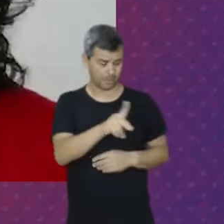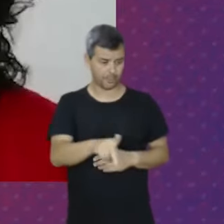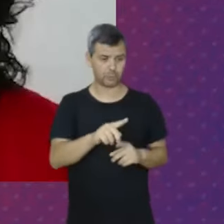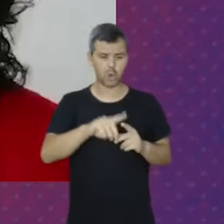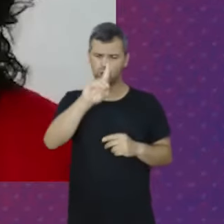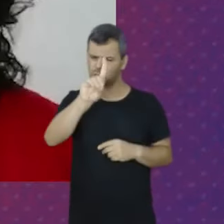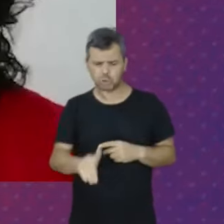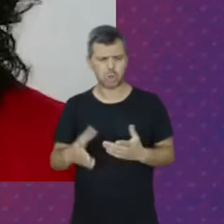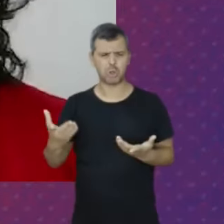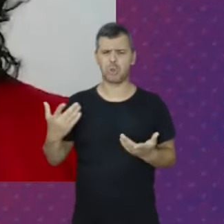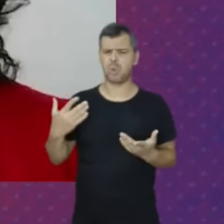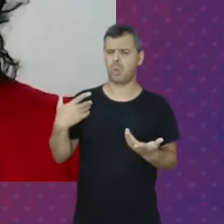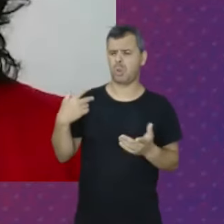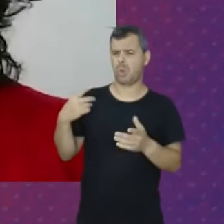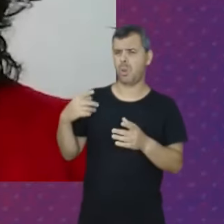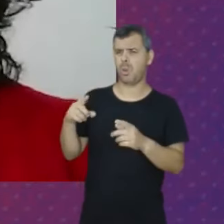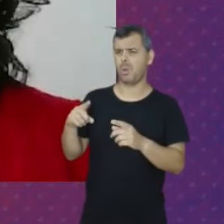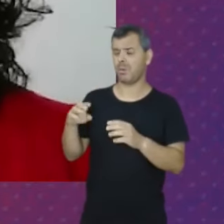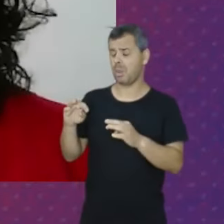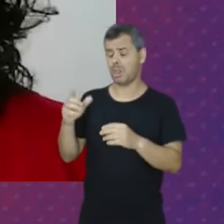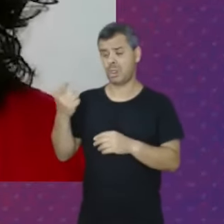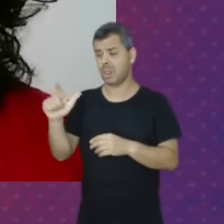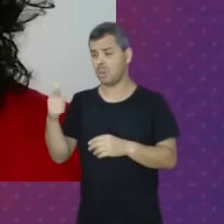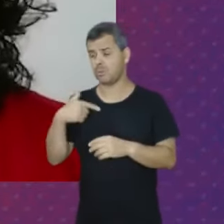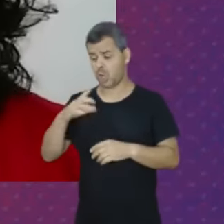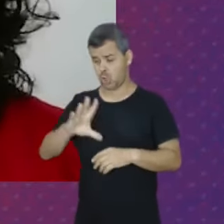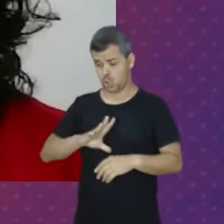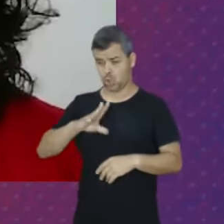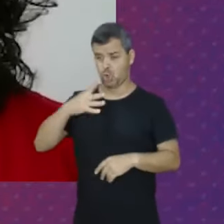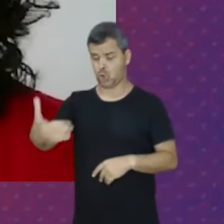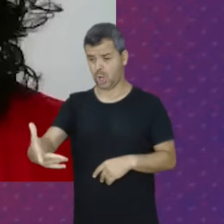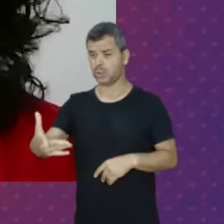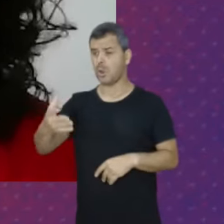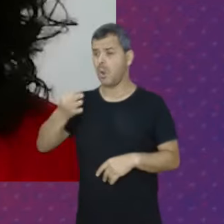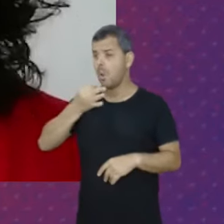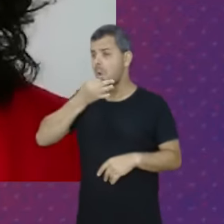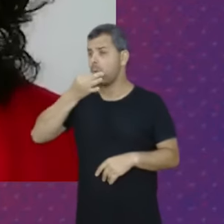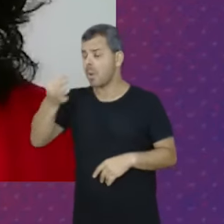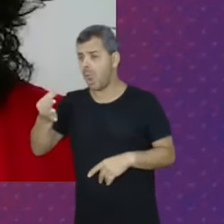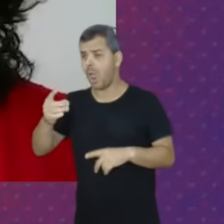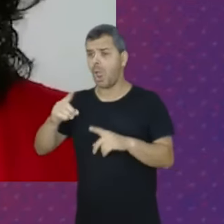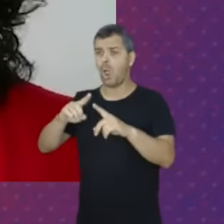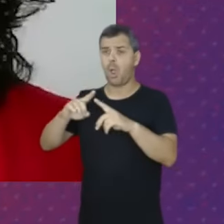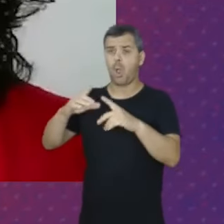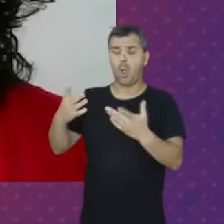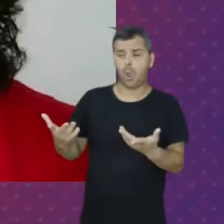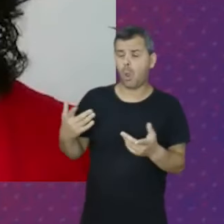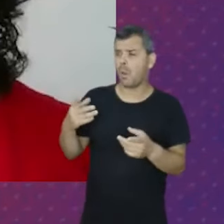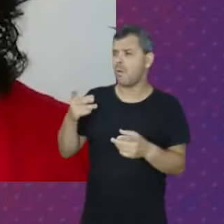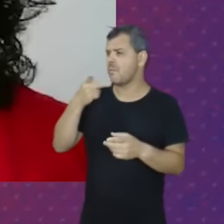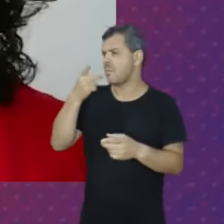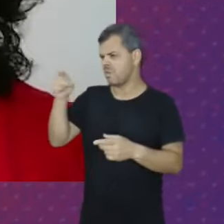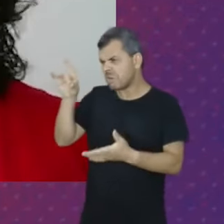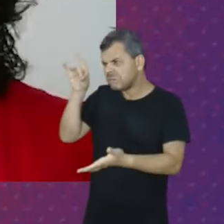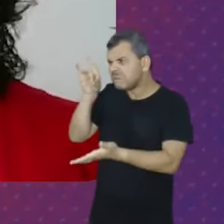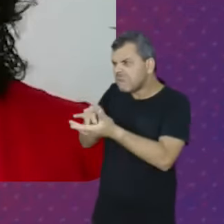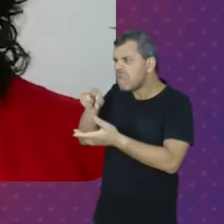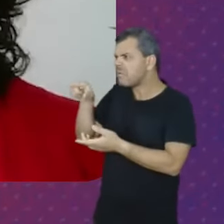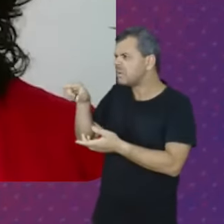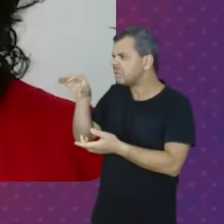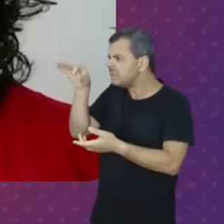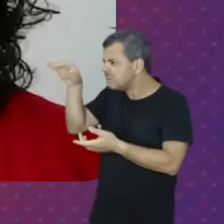o diretor, o inspetor, não tiver coragem de relatar, ou de repente começar a falar, você tem certeza?